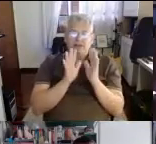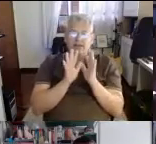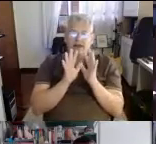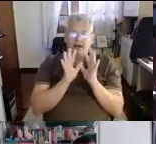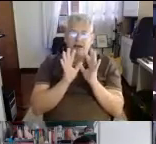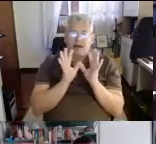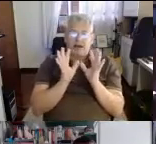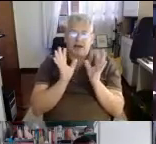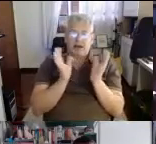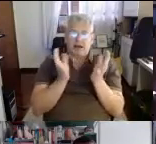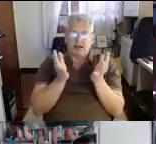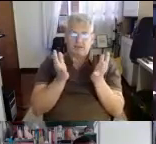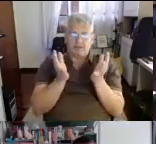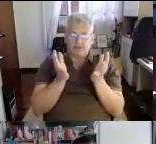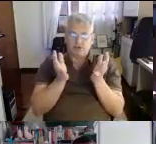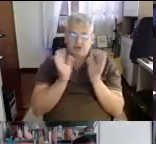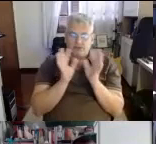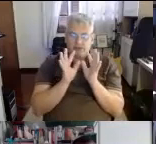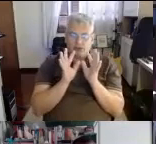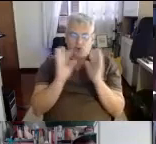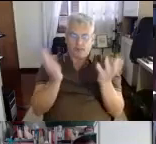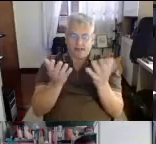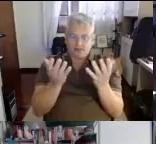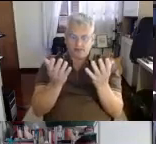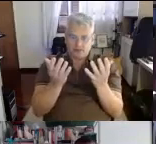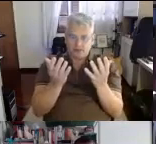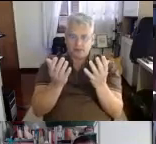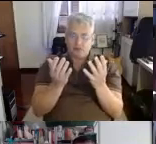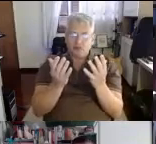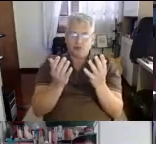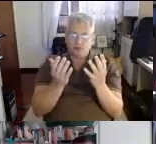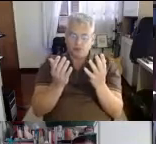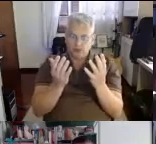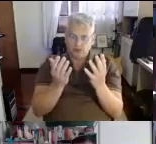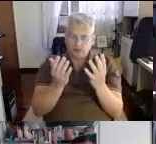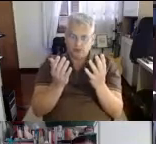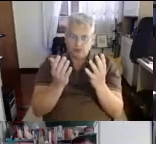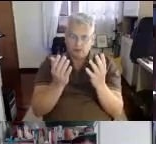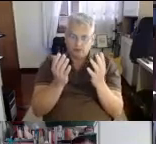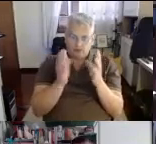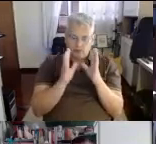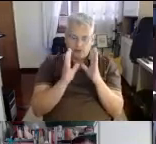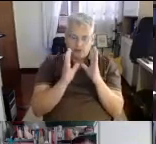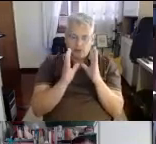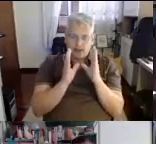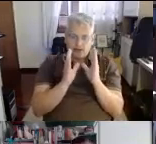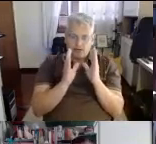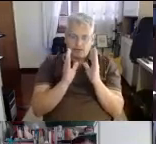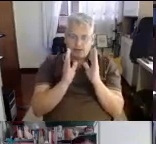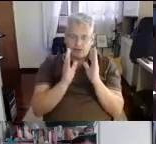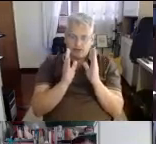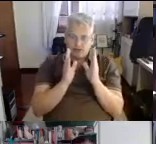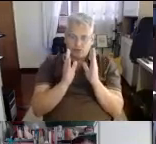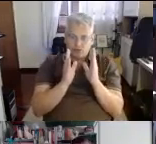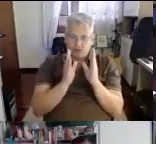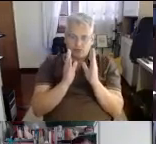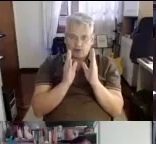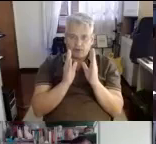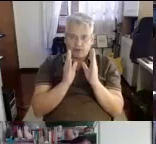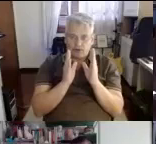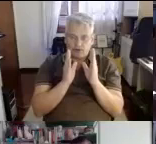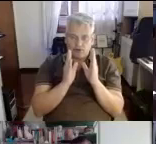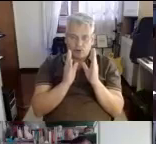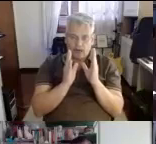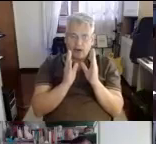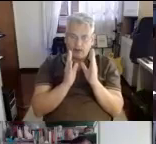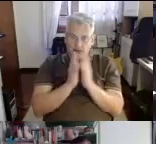se as pressões globais no edifício não mudam muito, você não pode estudar um condicionamento, uma